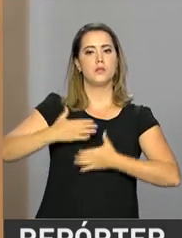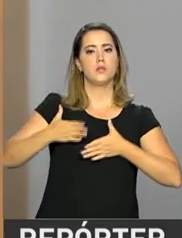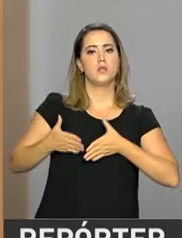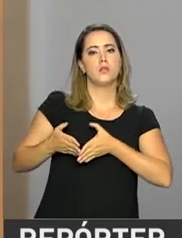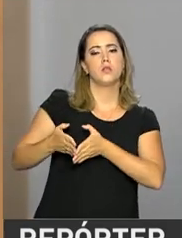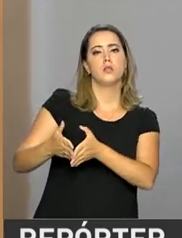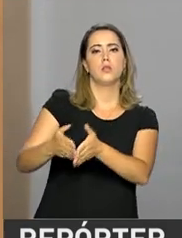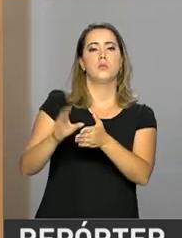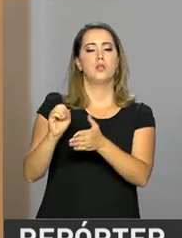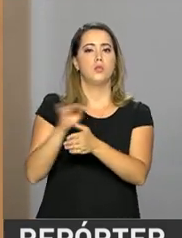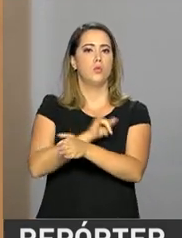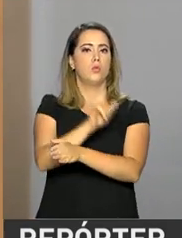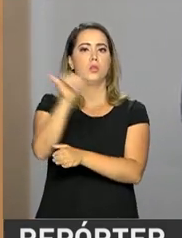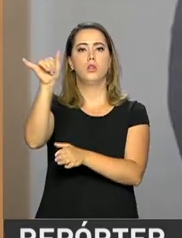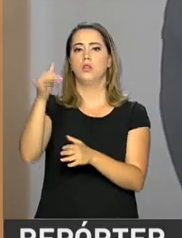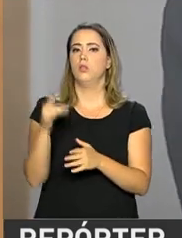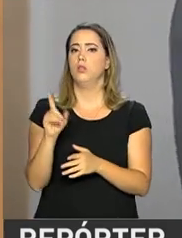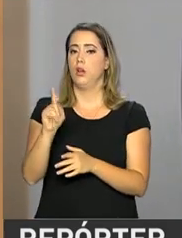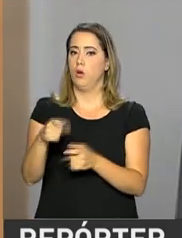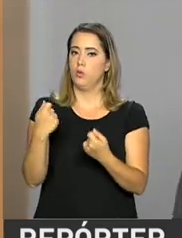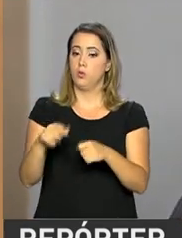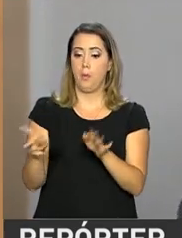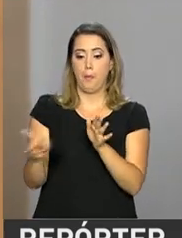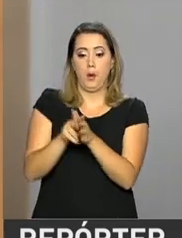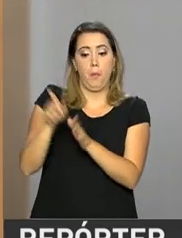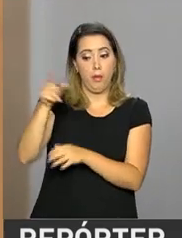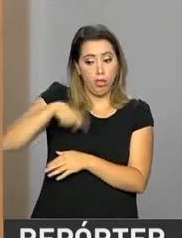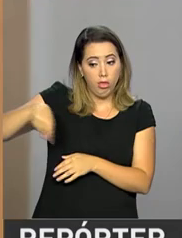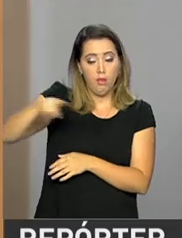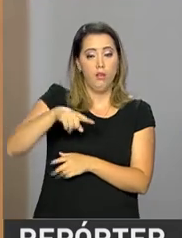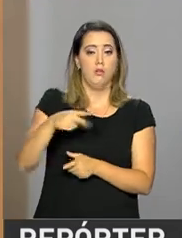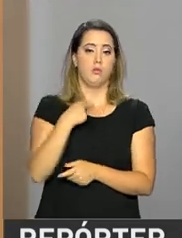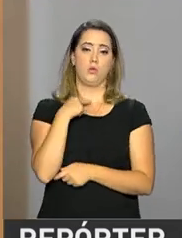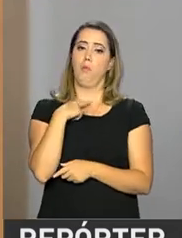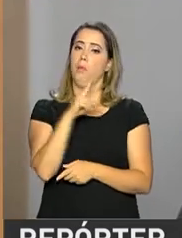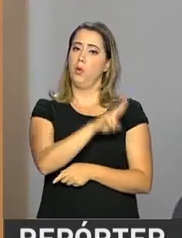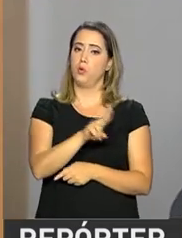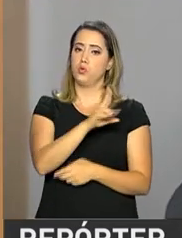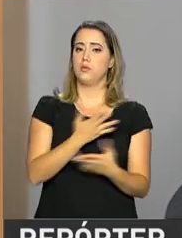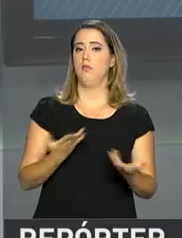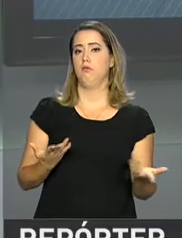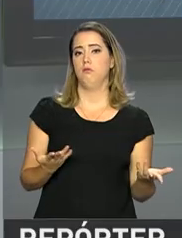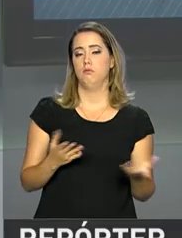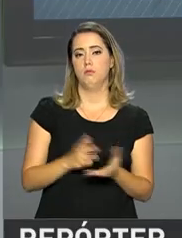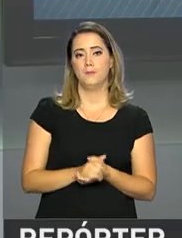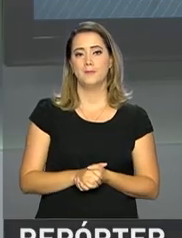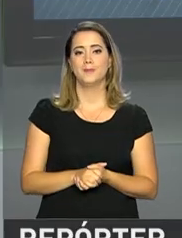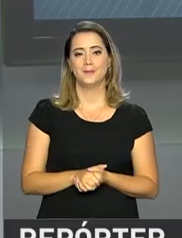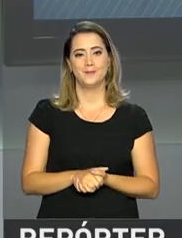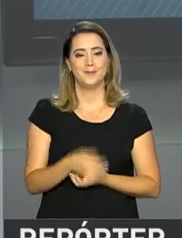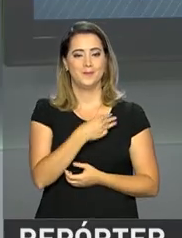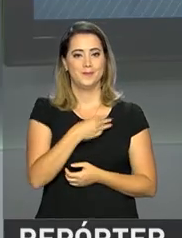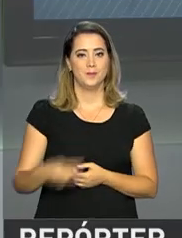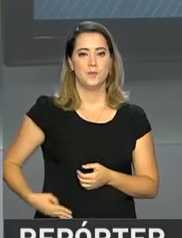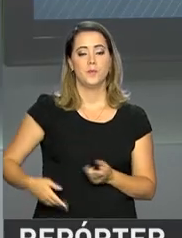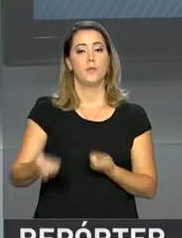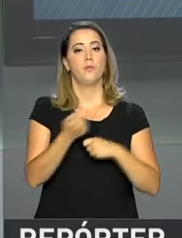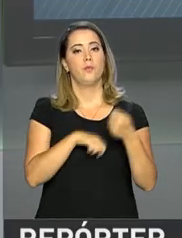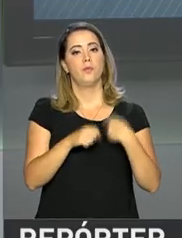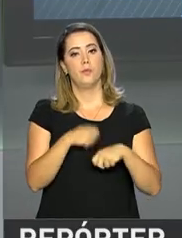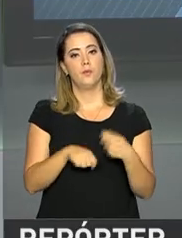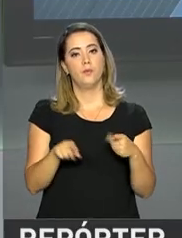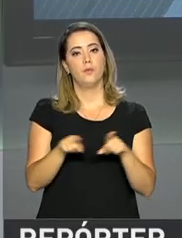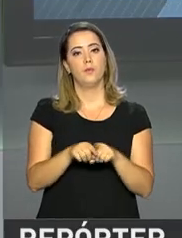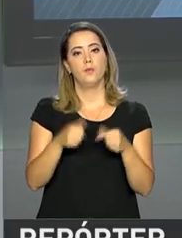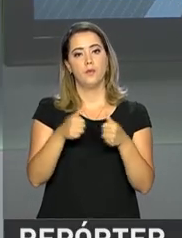da Aeronáutica, né? Porque é isto que aflige o povo do Rio de Janeiro. O ministro da Fazenda,